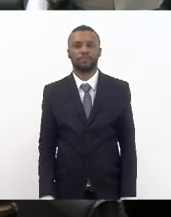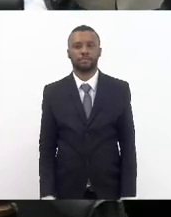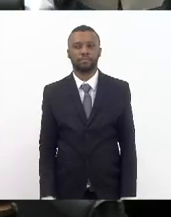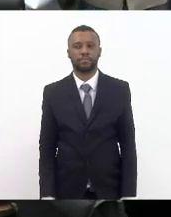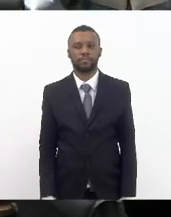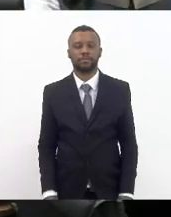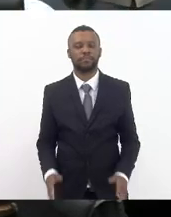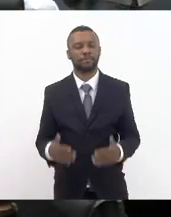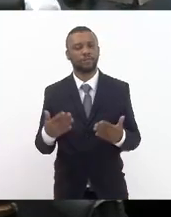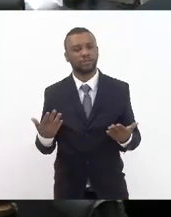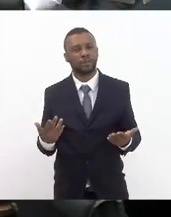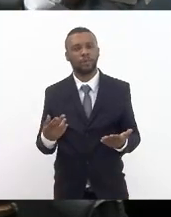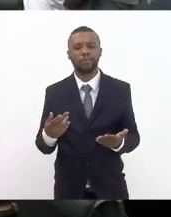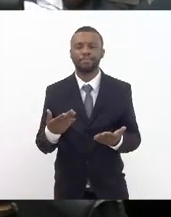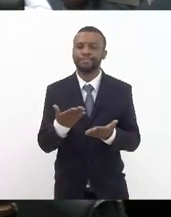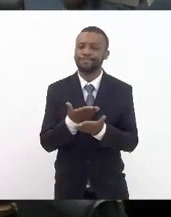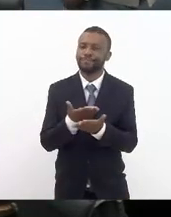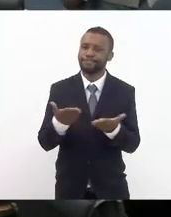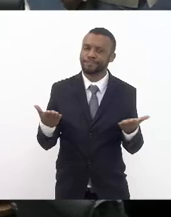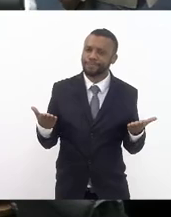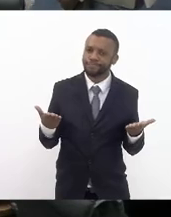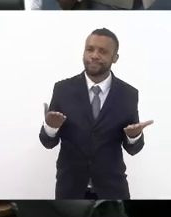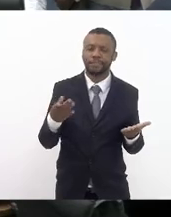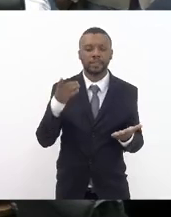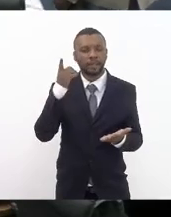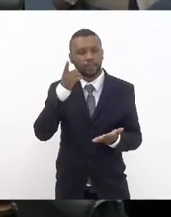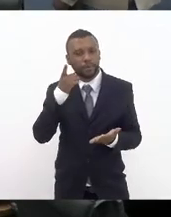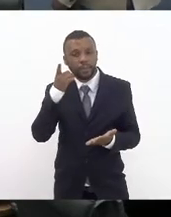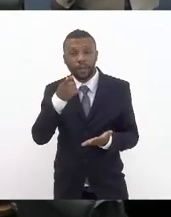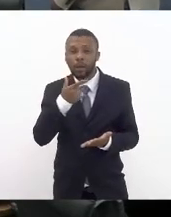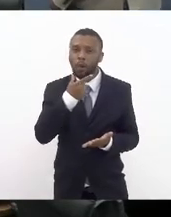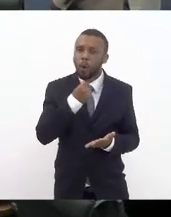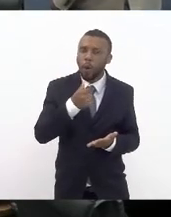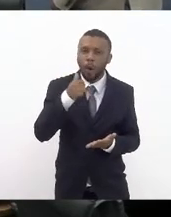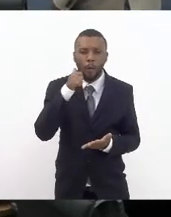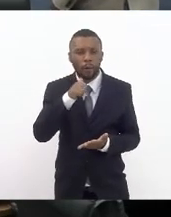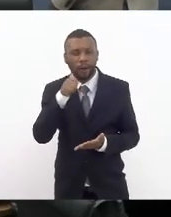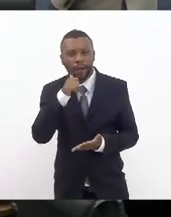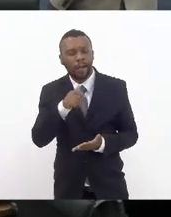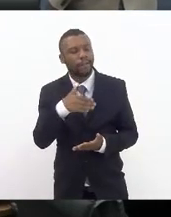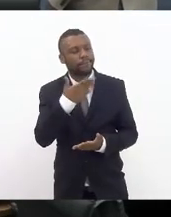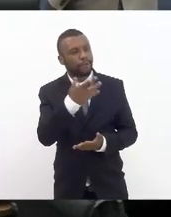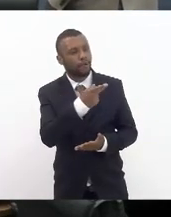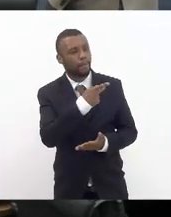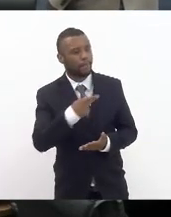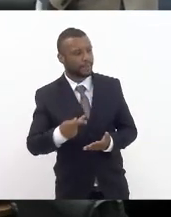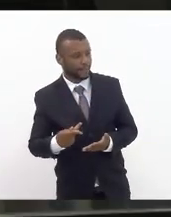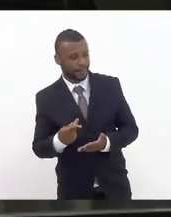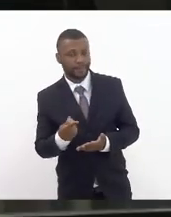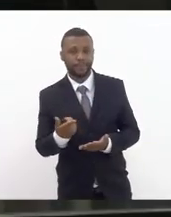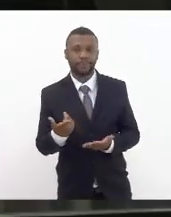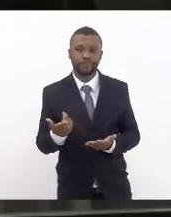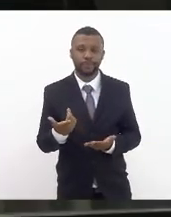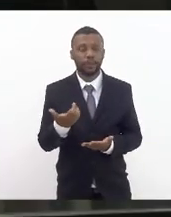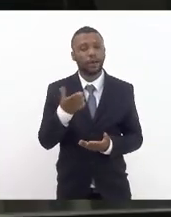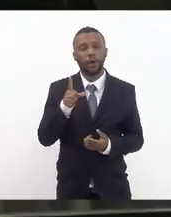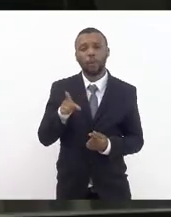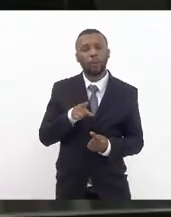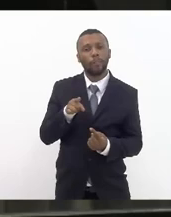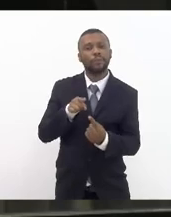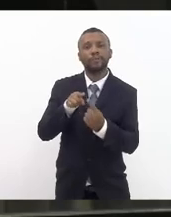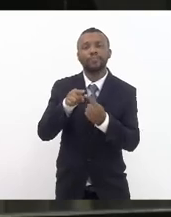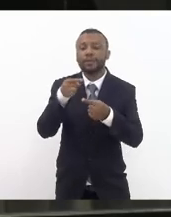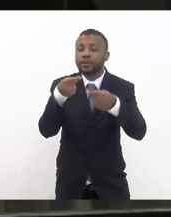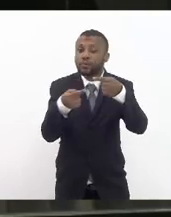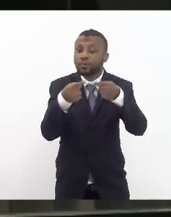Senhor presidente, senhoras e senhores deputados e deputadas, venho aqui discutir bem rapidamente o projeto de